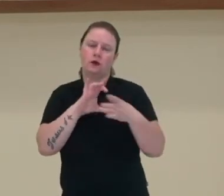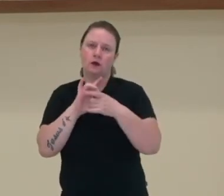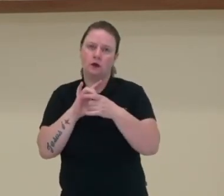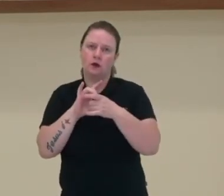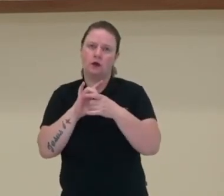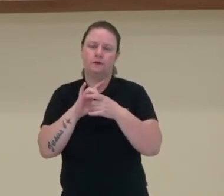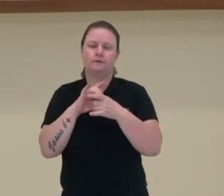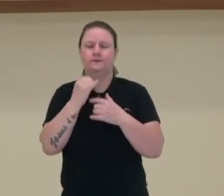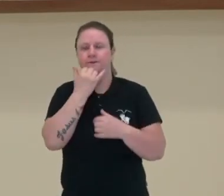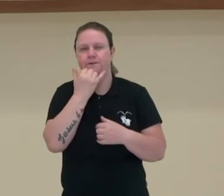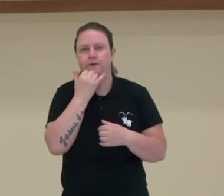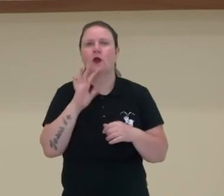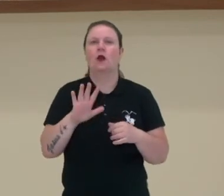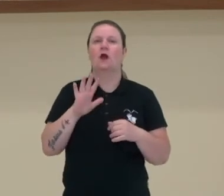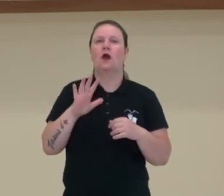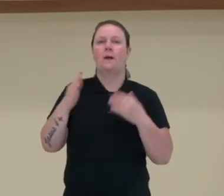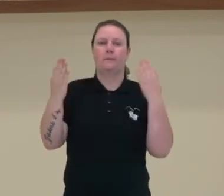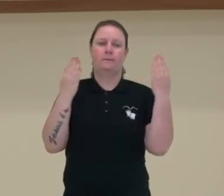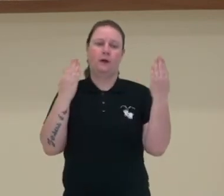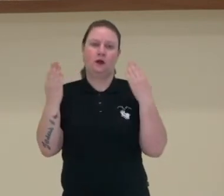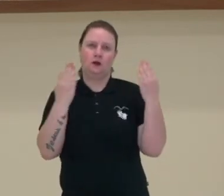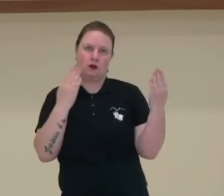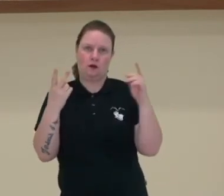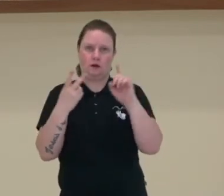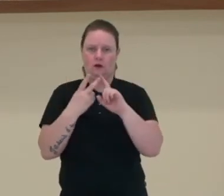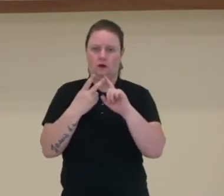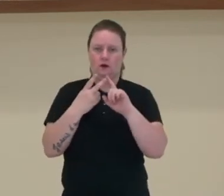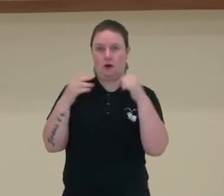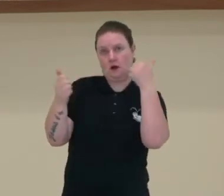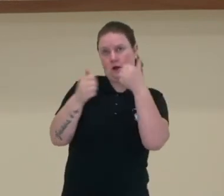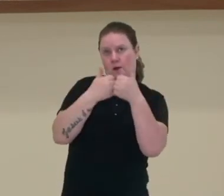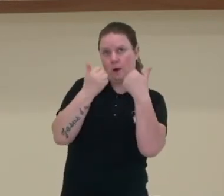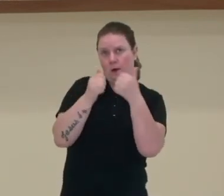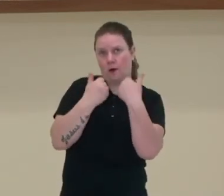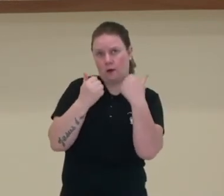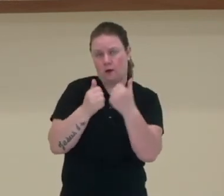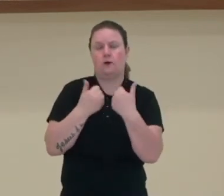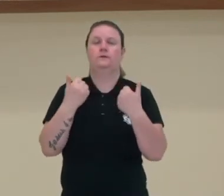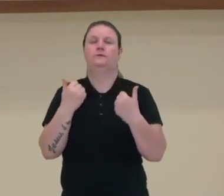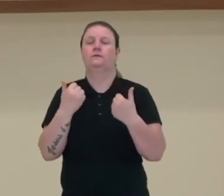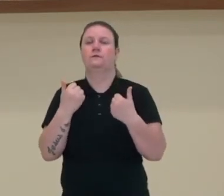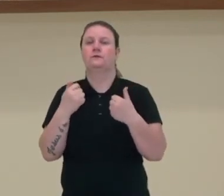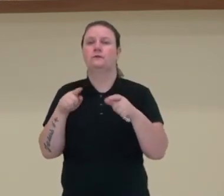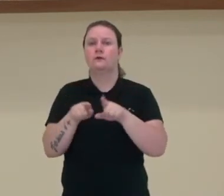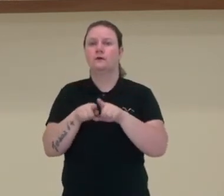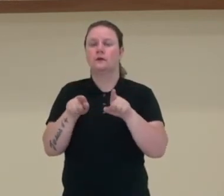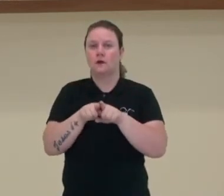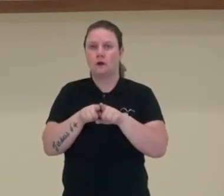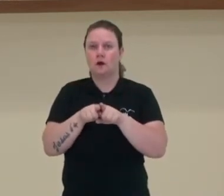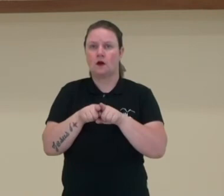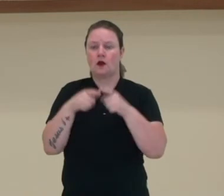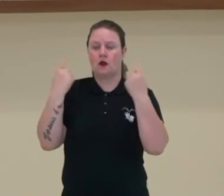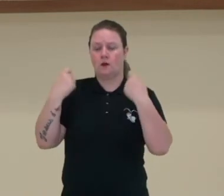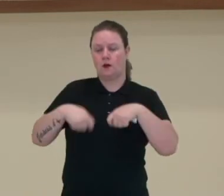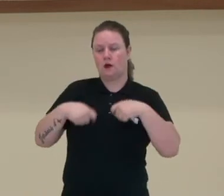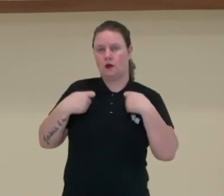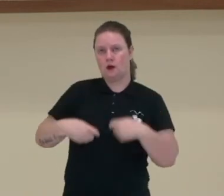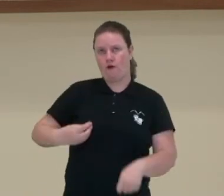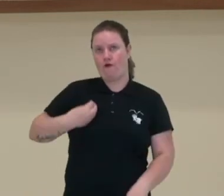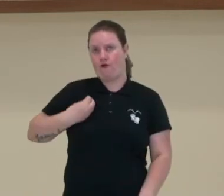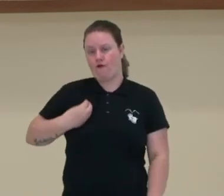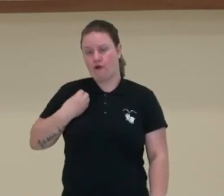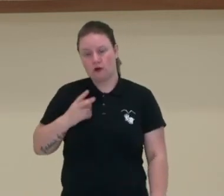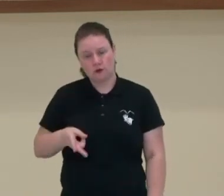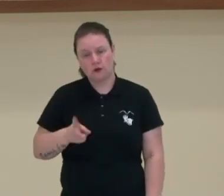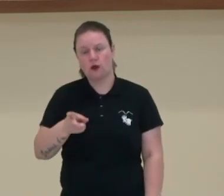a metáfora que existe entre pão e aquilo que a pessoa precisa para sobreviver já